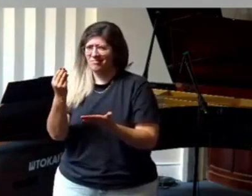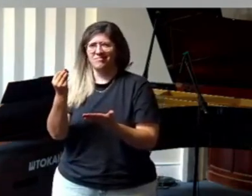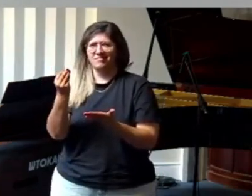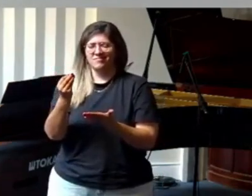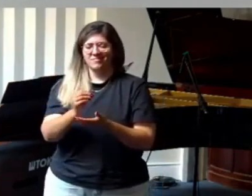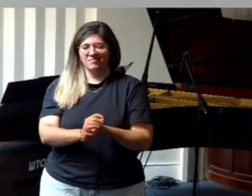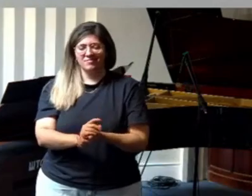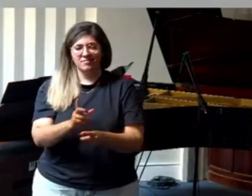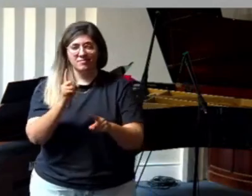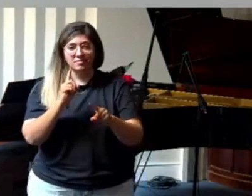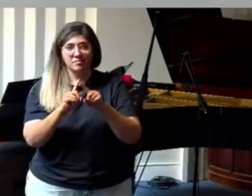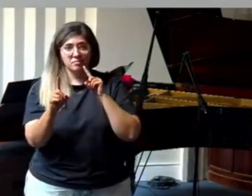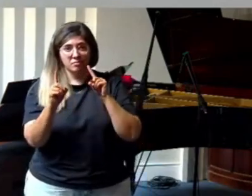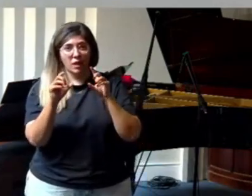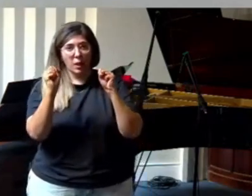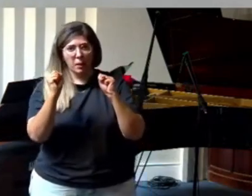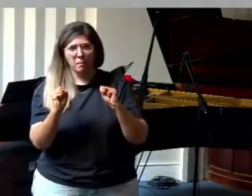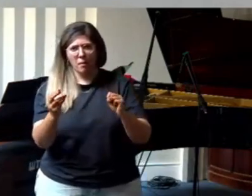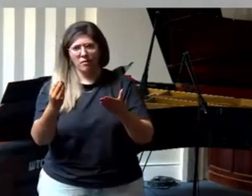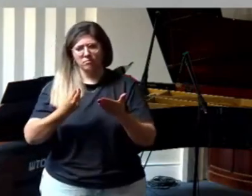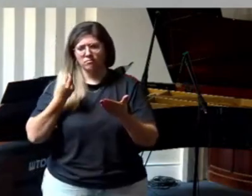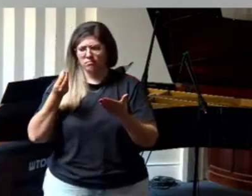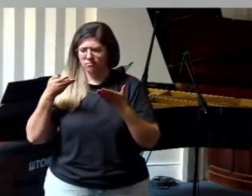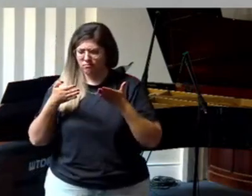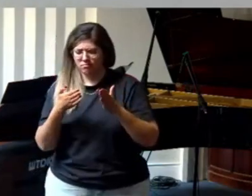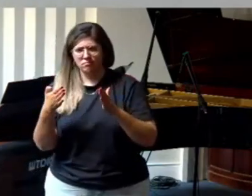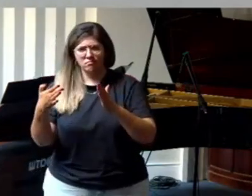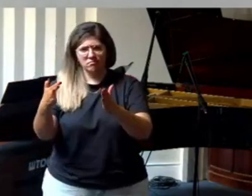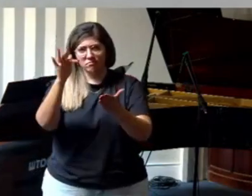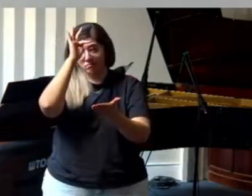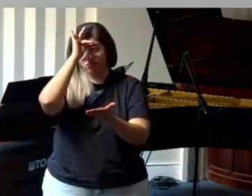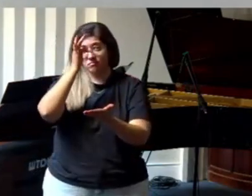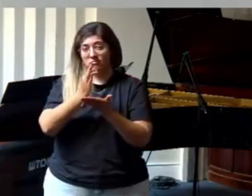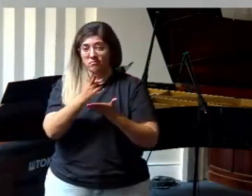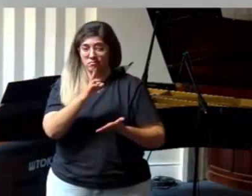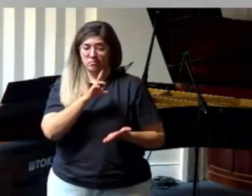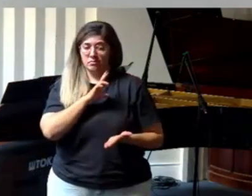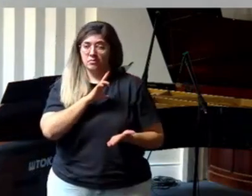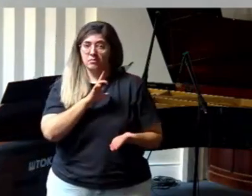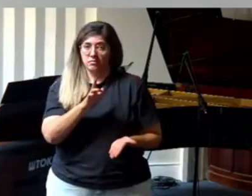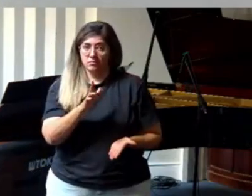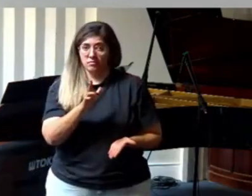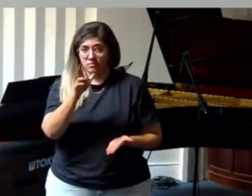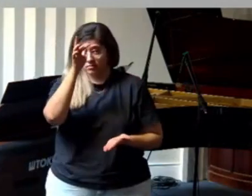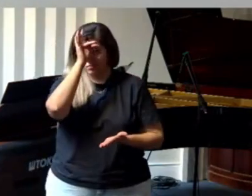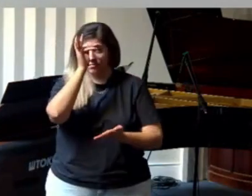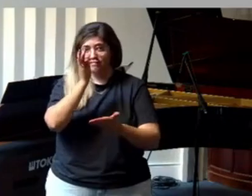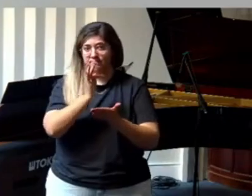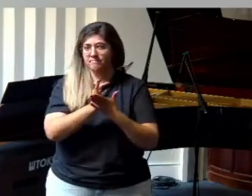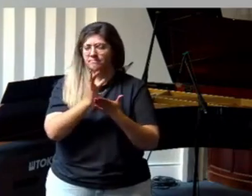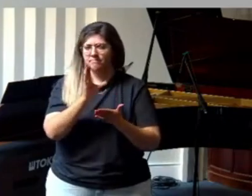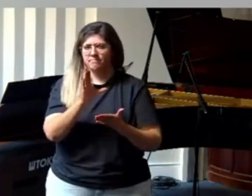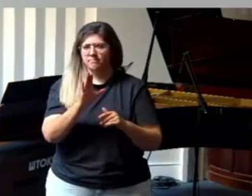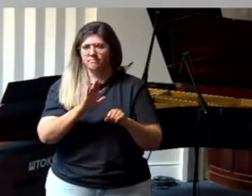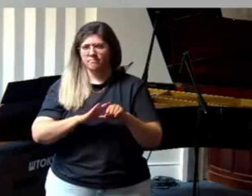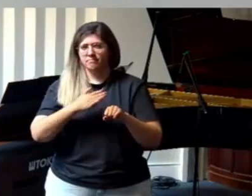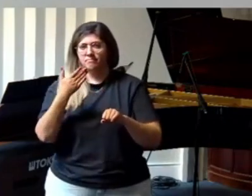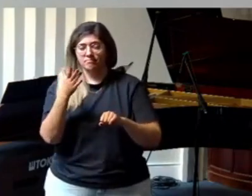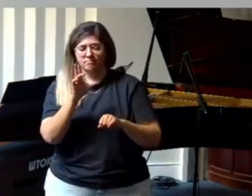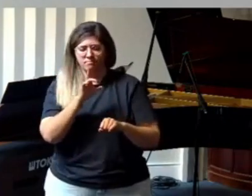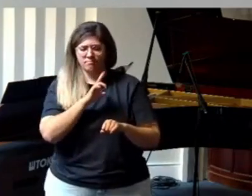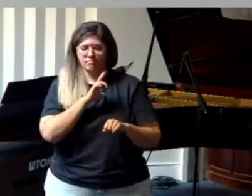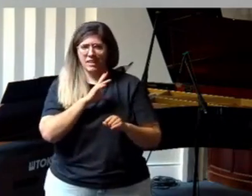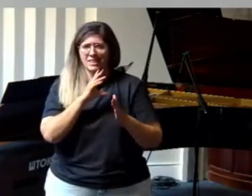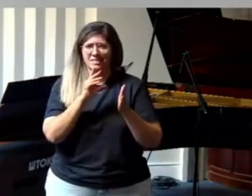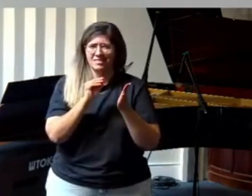muito provável que na nossa caminhada, mesmo nós querendo que a fé seja pessoal, nossa fé nem sempre é tão